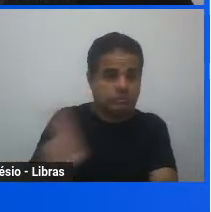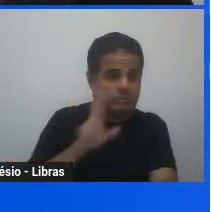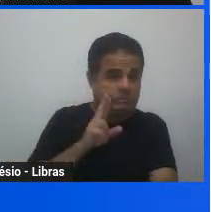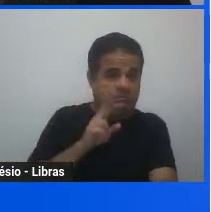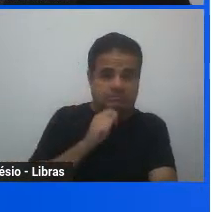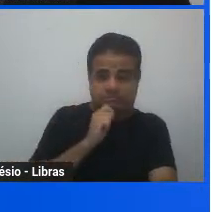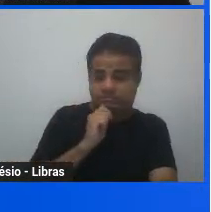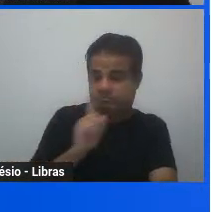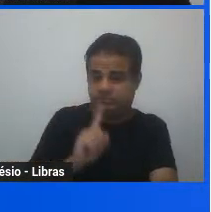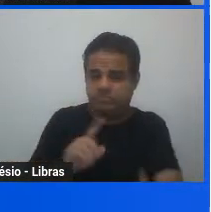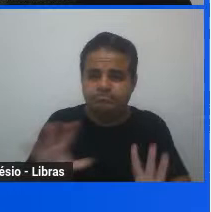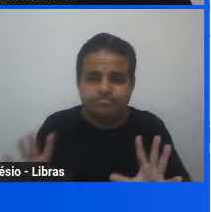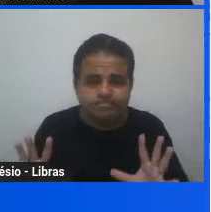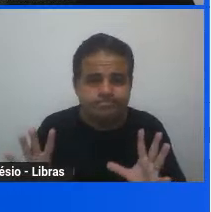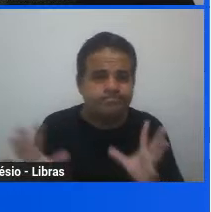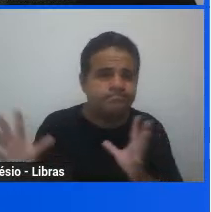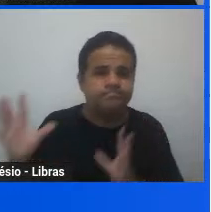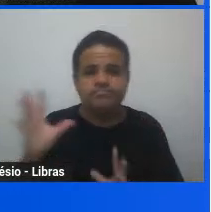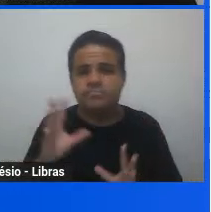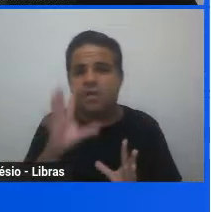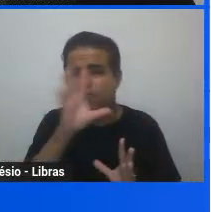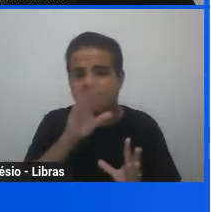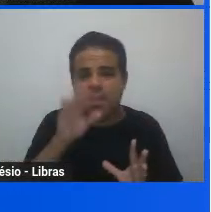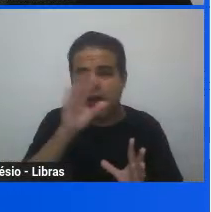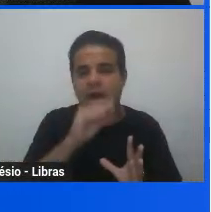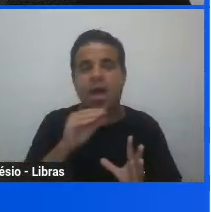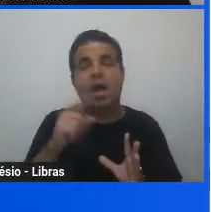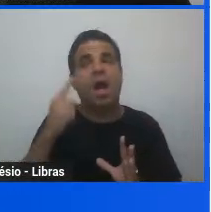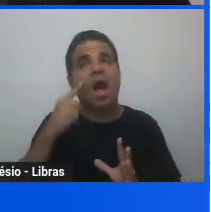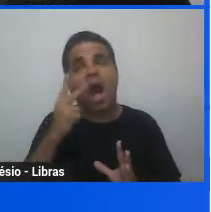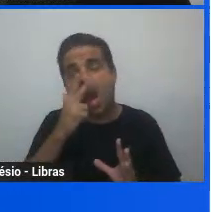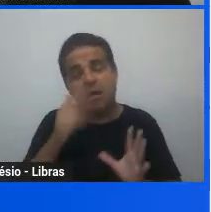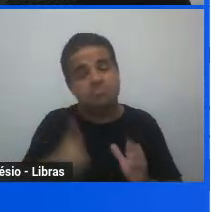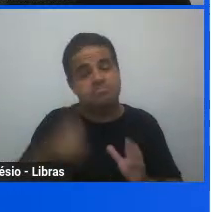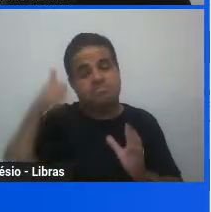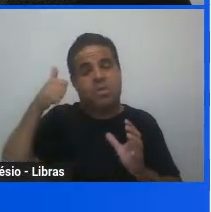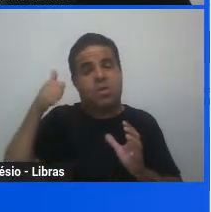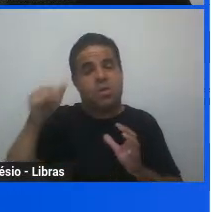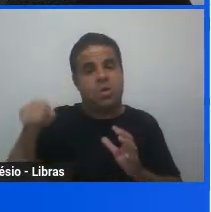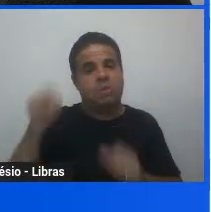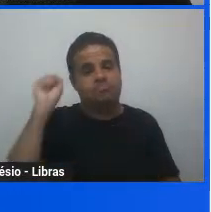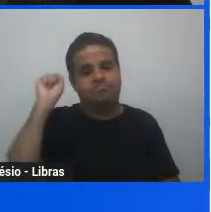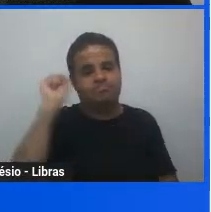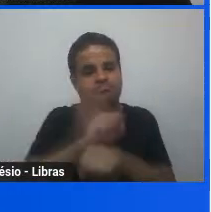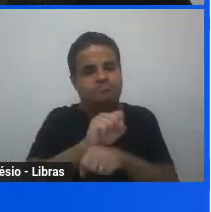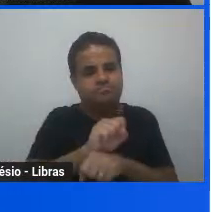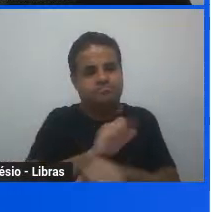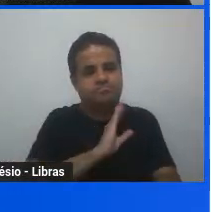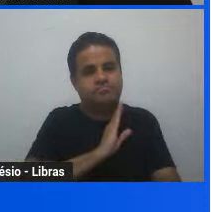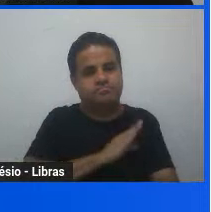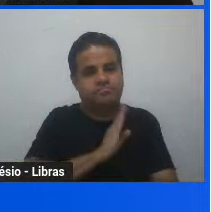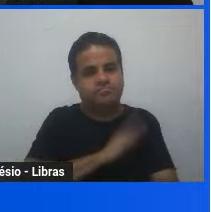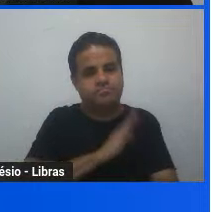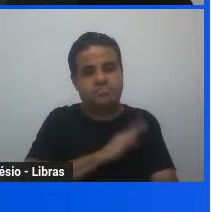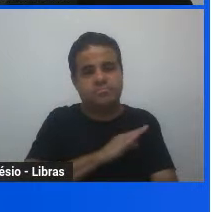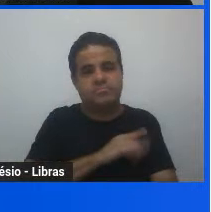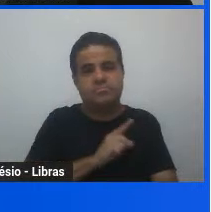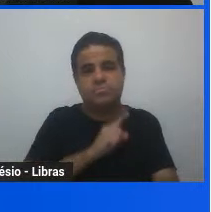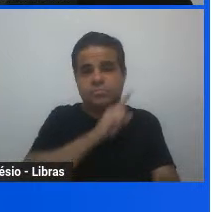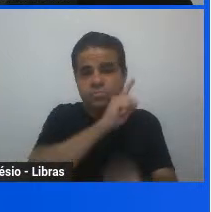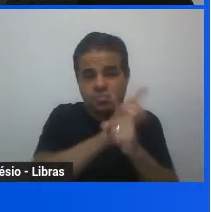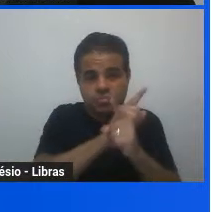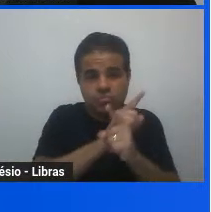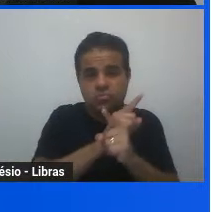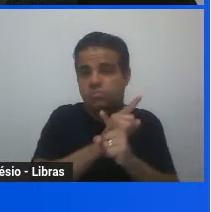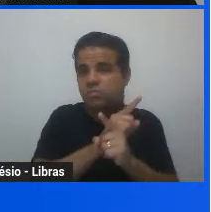estímulos tátil ou verbal deve presumir, então, que ela está numa parada cardíaca. Eu encontro a vítima,